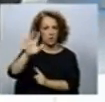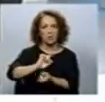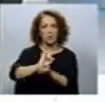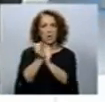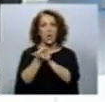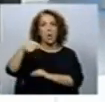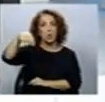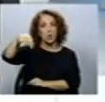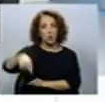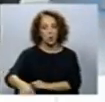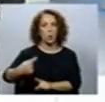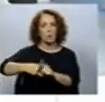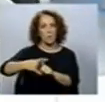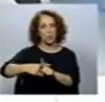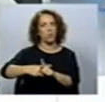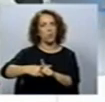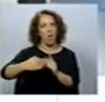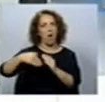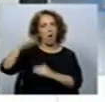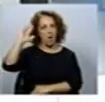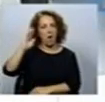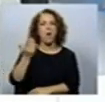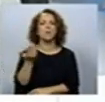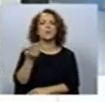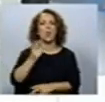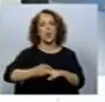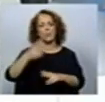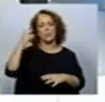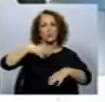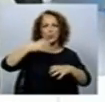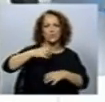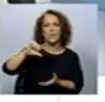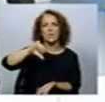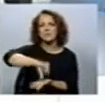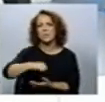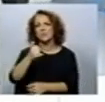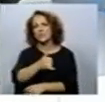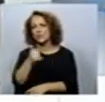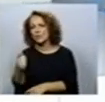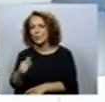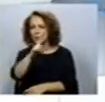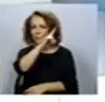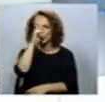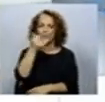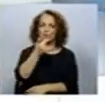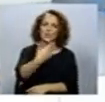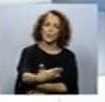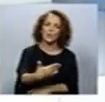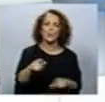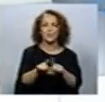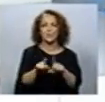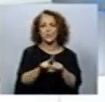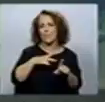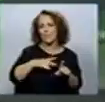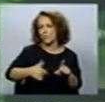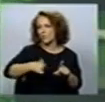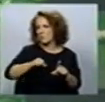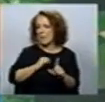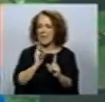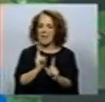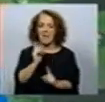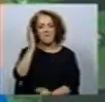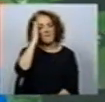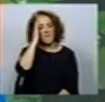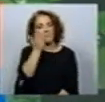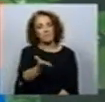sul temperaturas mais elevadas, com Roma com chuva, 21 graus, Atenas com 22, Madrid com 21, tal como em toda a Península Ibérica. São estas as